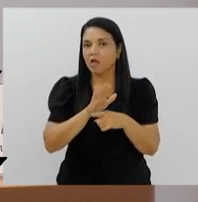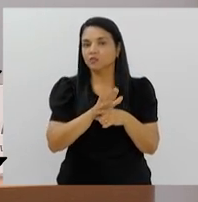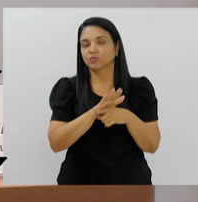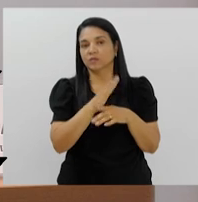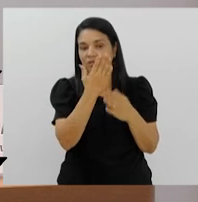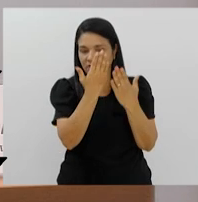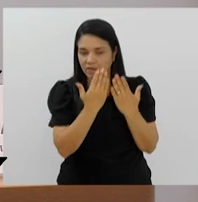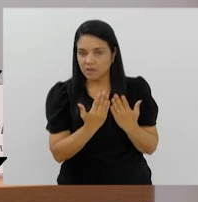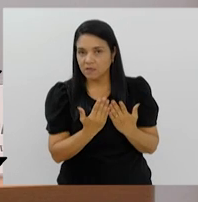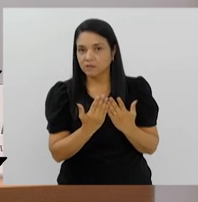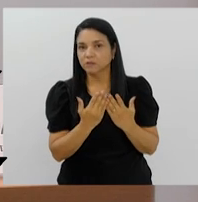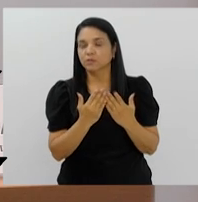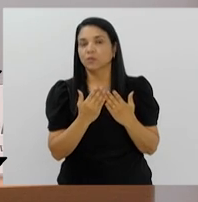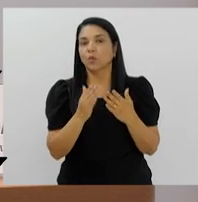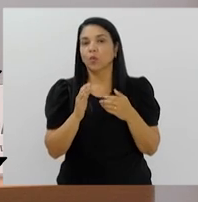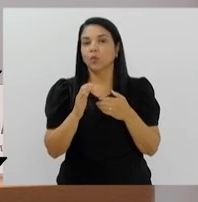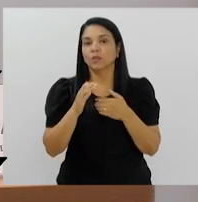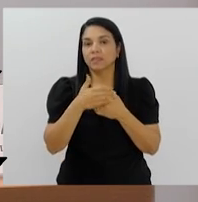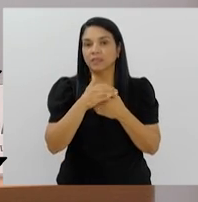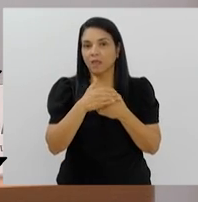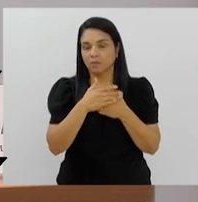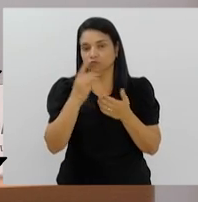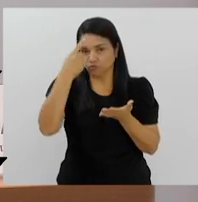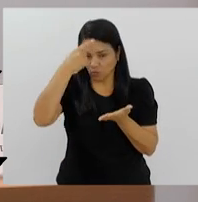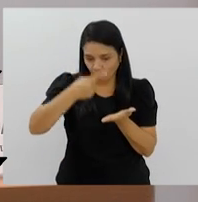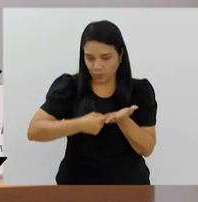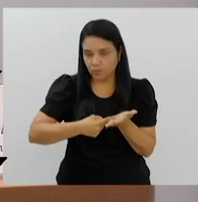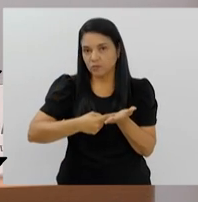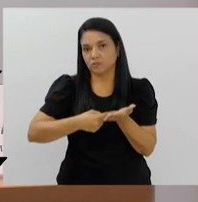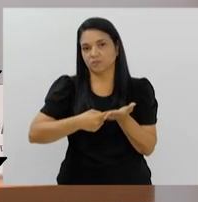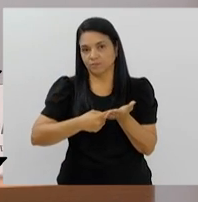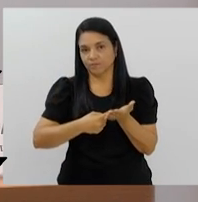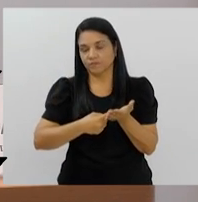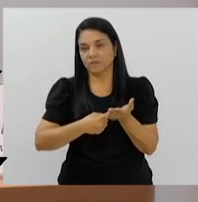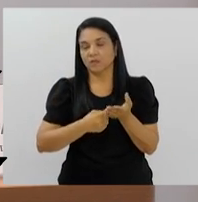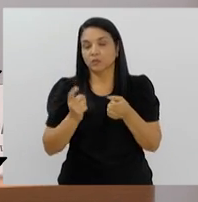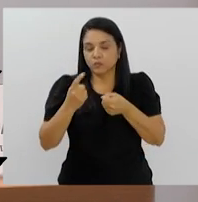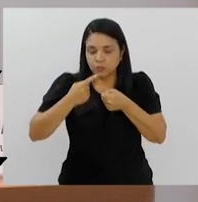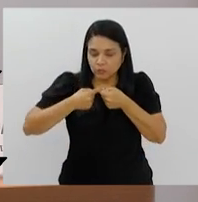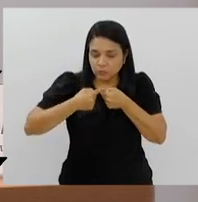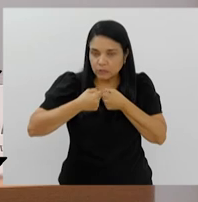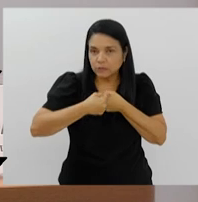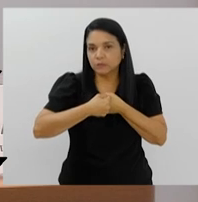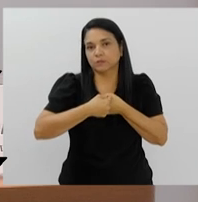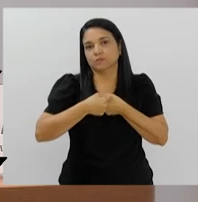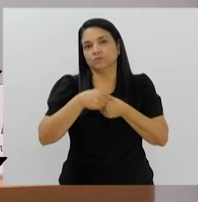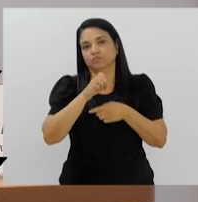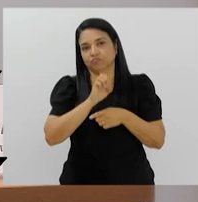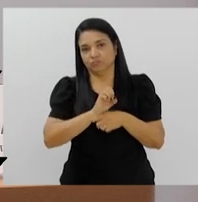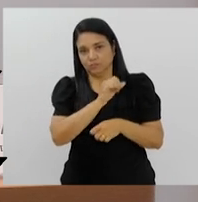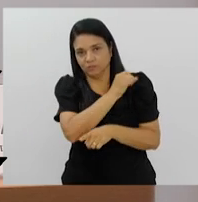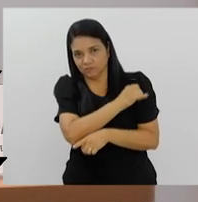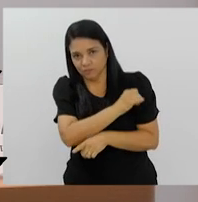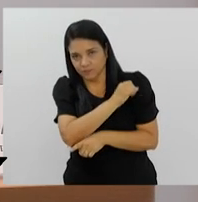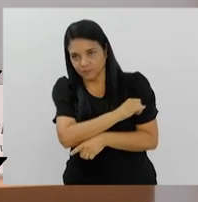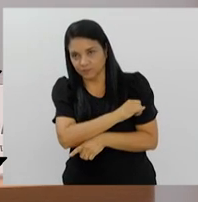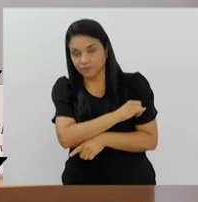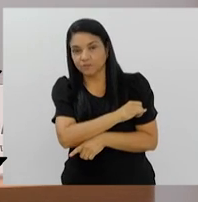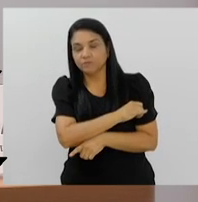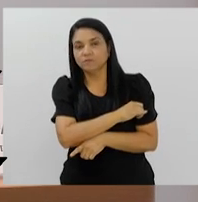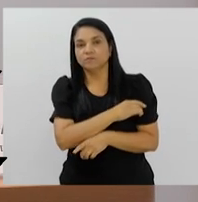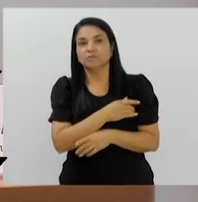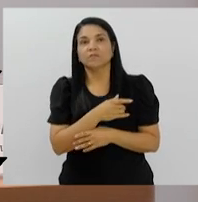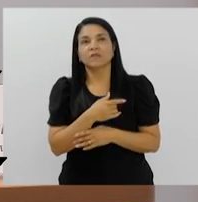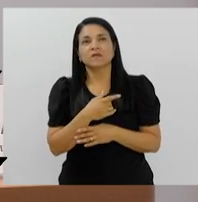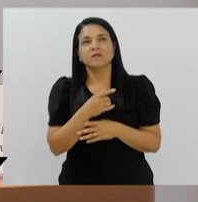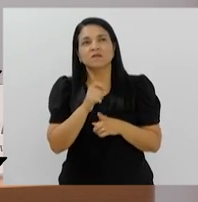com algumas vidas eh do interior tá do Estado do Rio de Janeiro e quando chegou